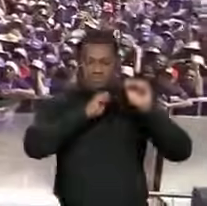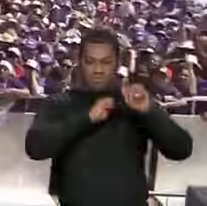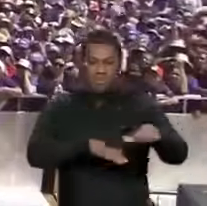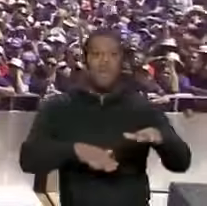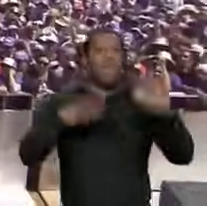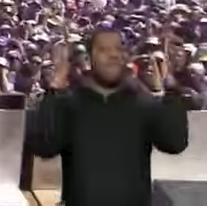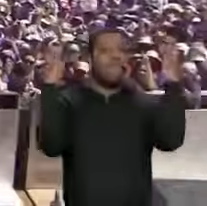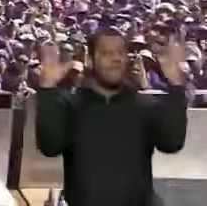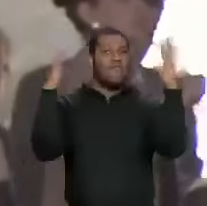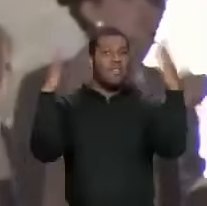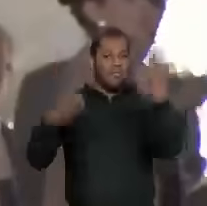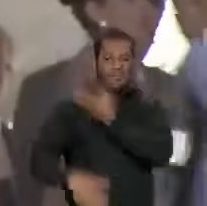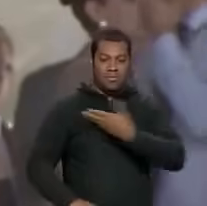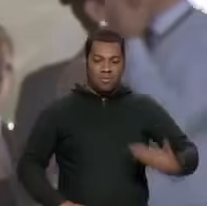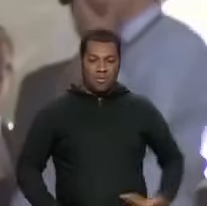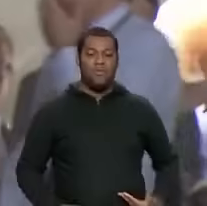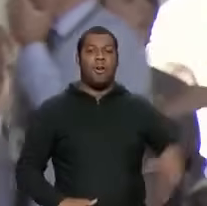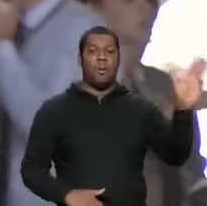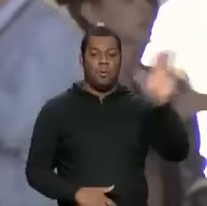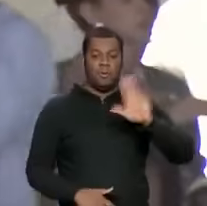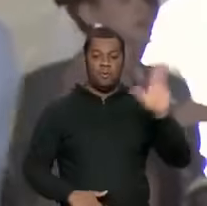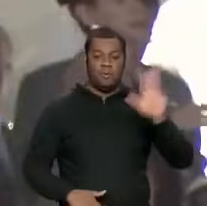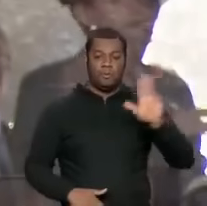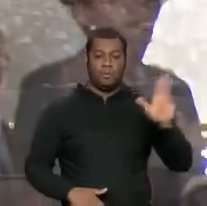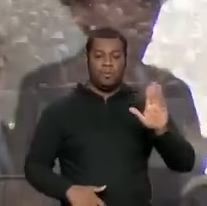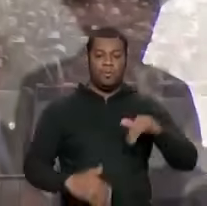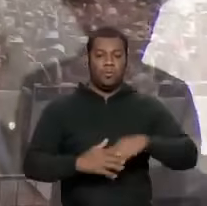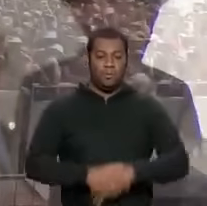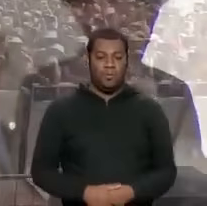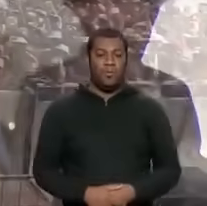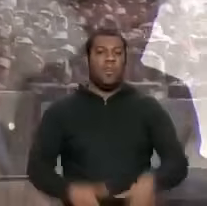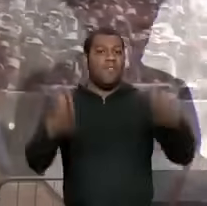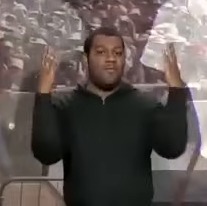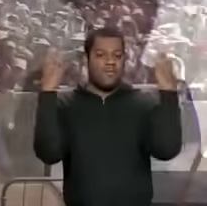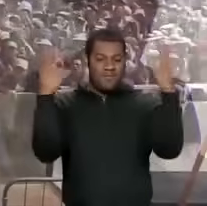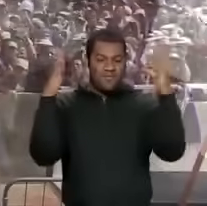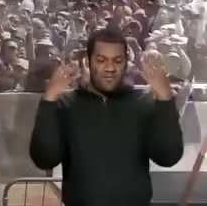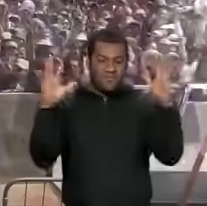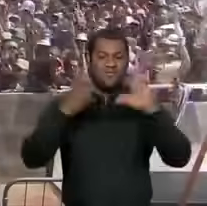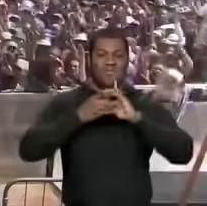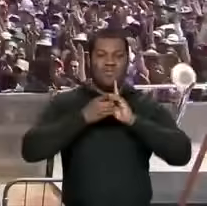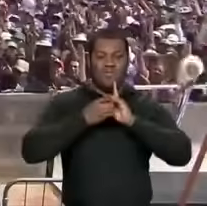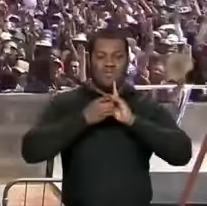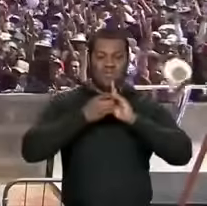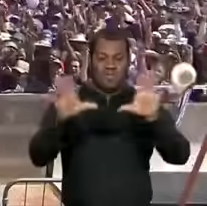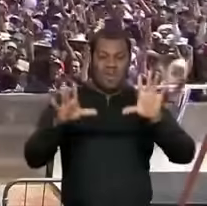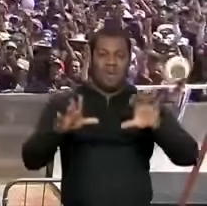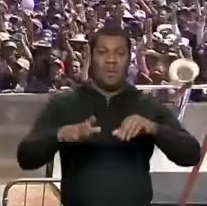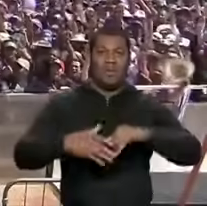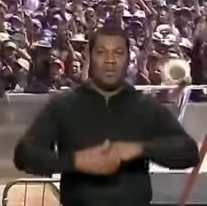Viva o governo Lula viva a democracia